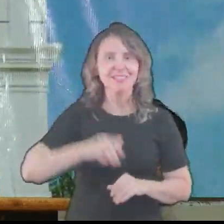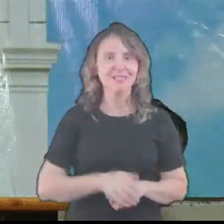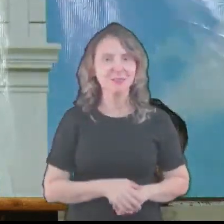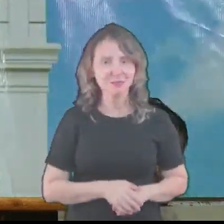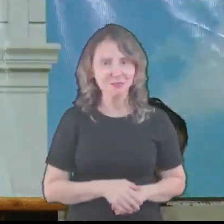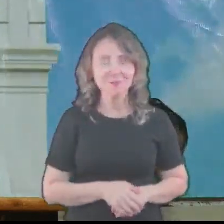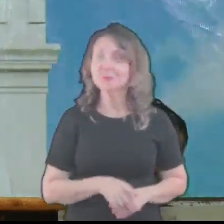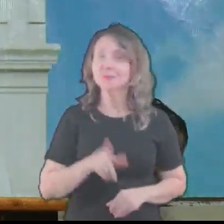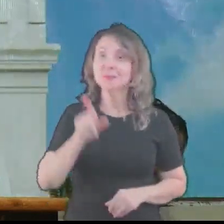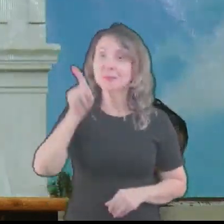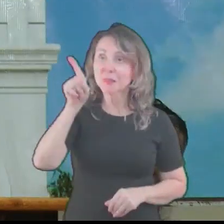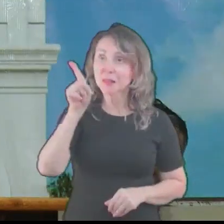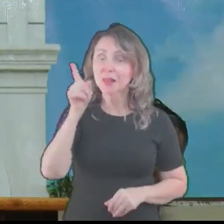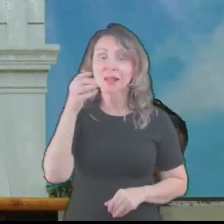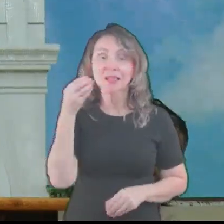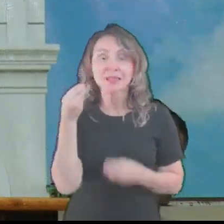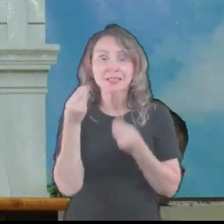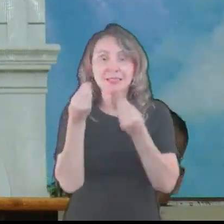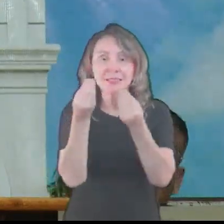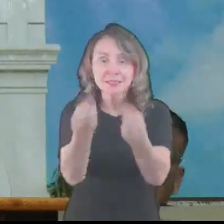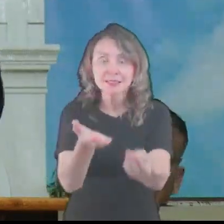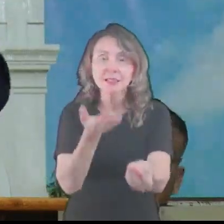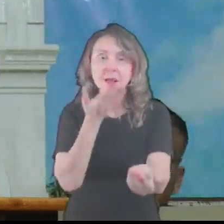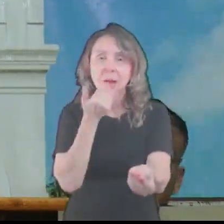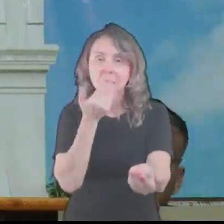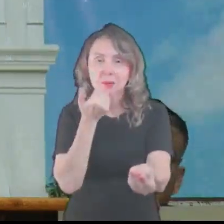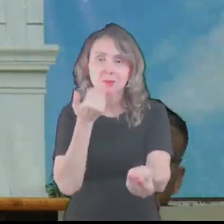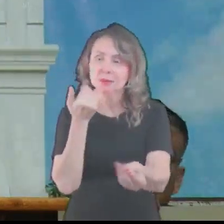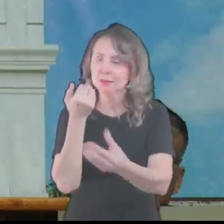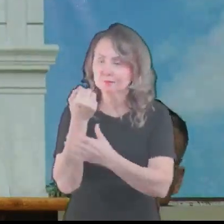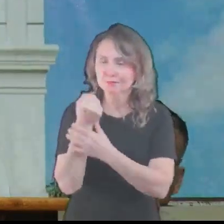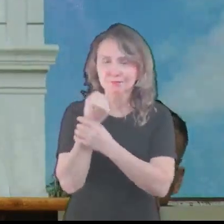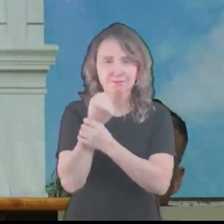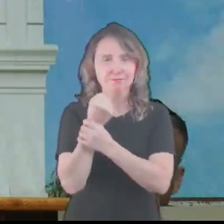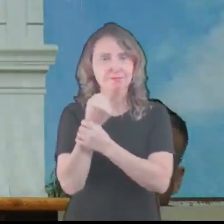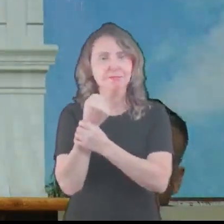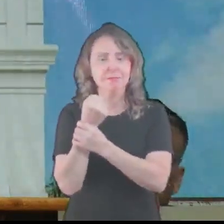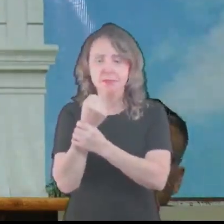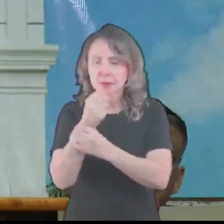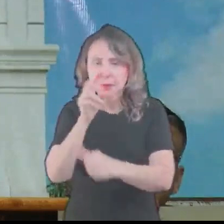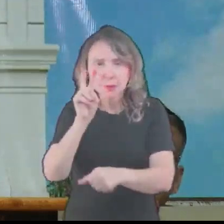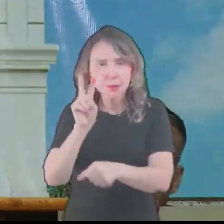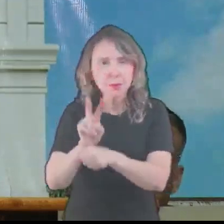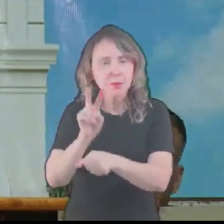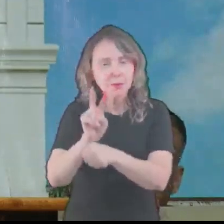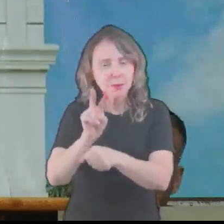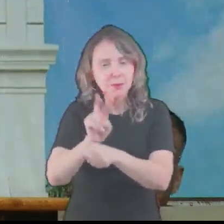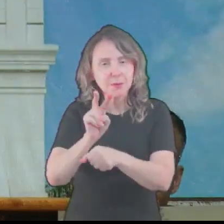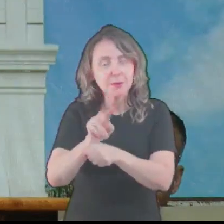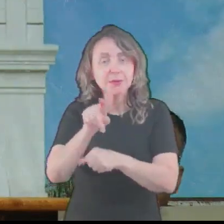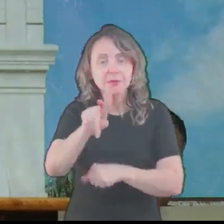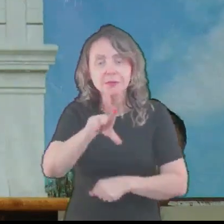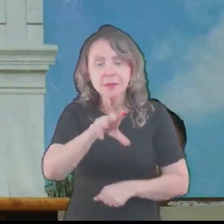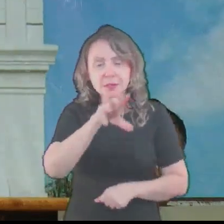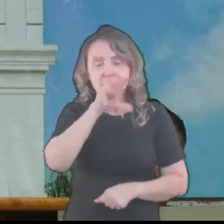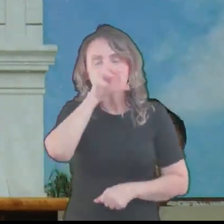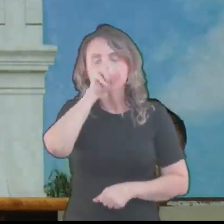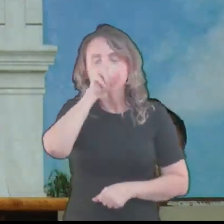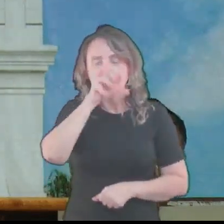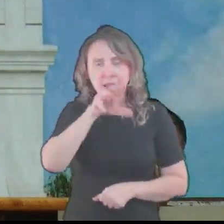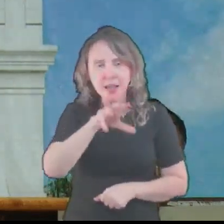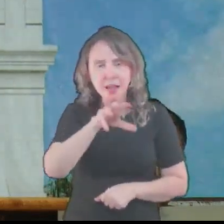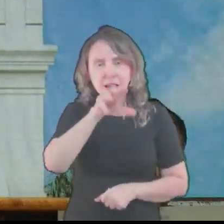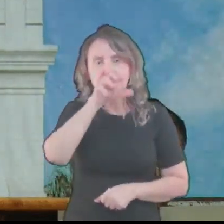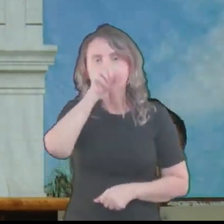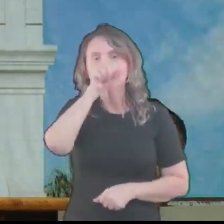te alimenta. Ele é grande porque te sustenta. Ele é grande porque mantém você com oxigênio. Ele é grande porque lhe